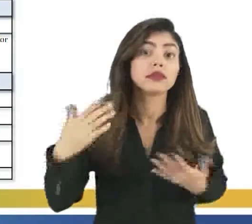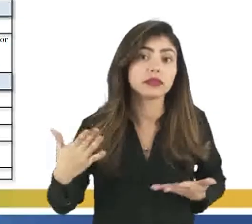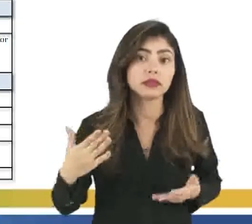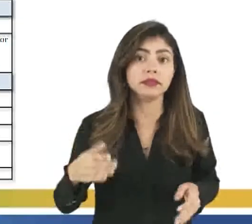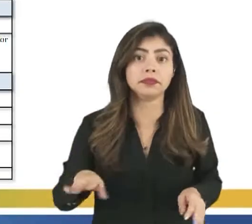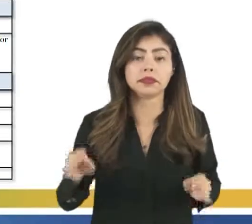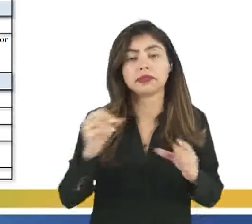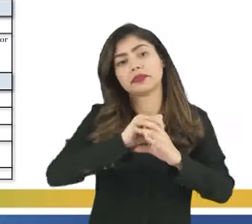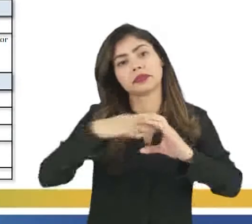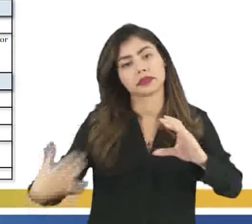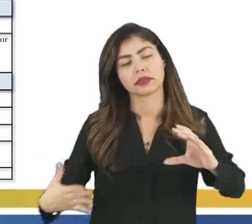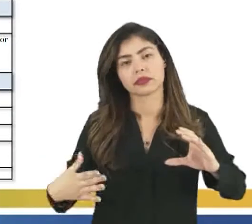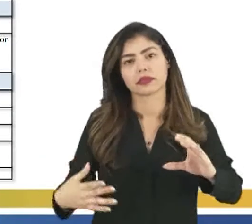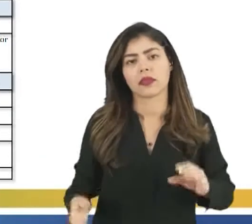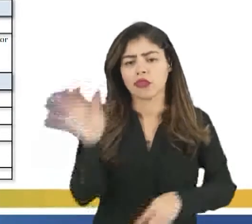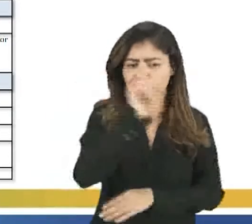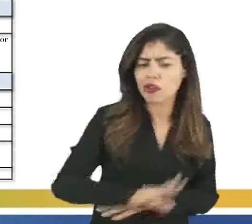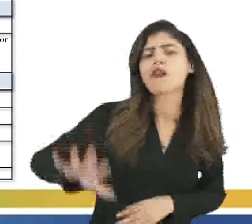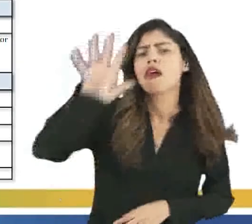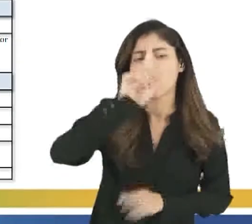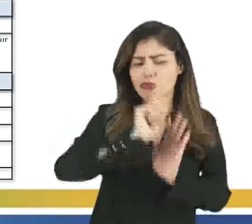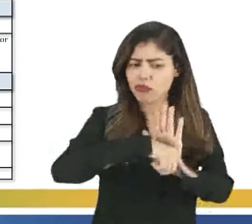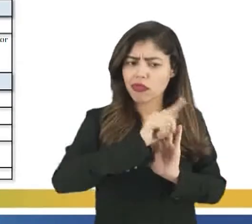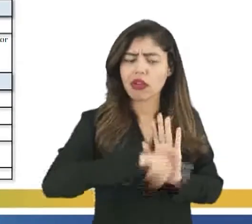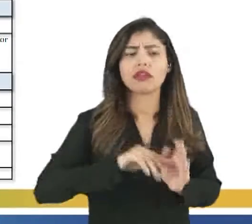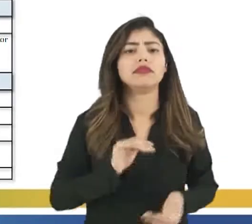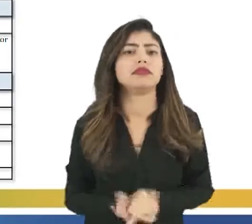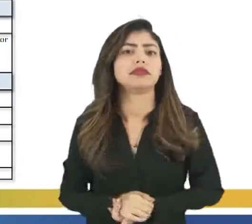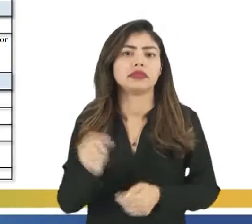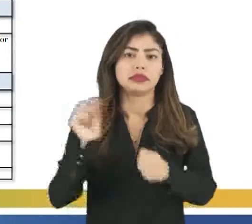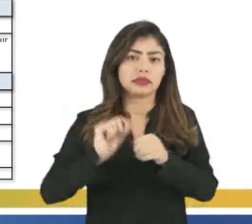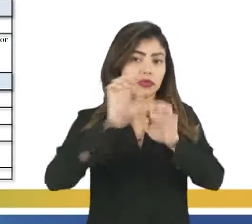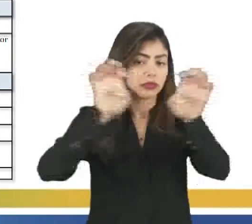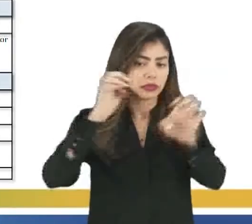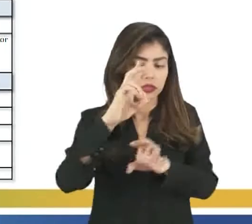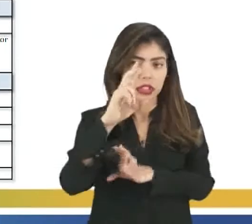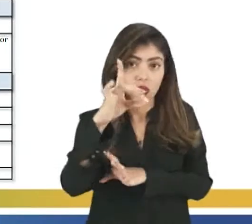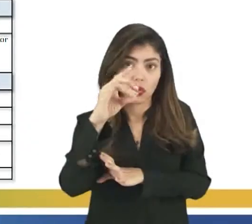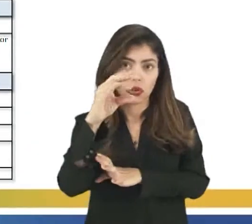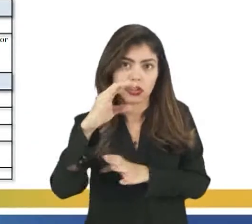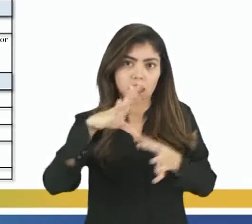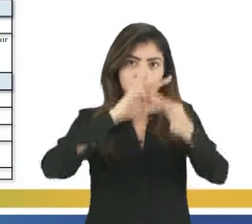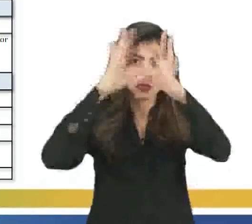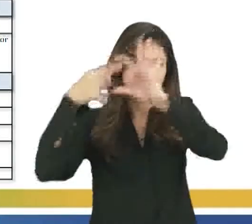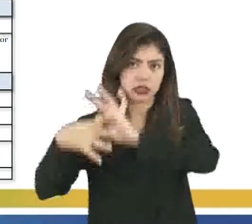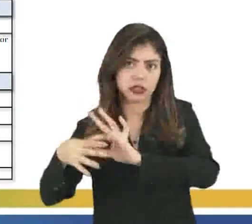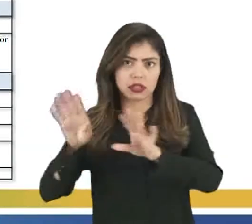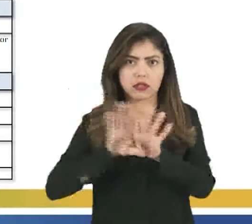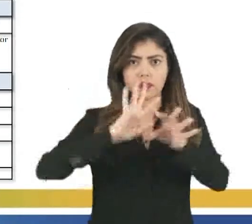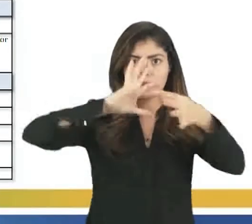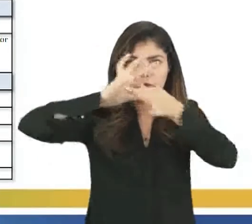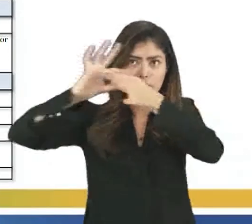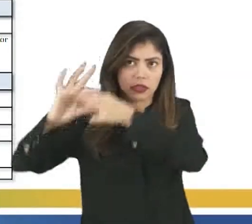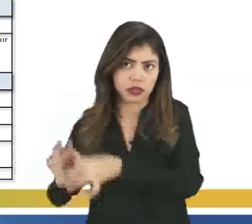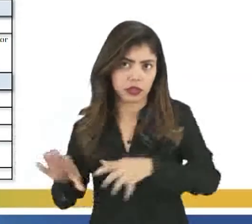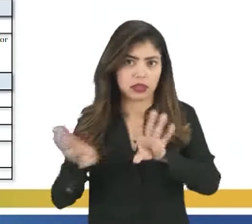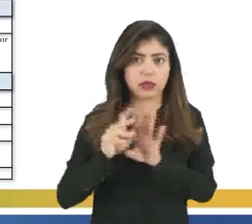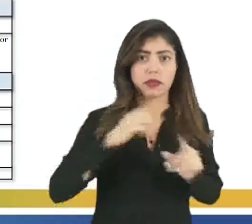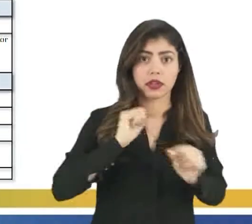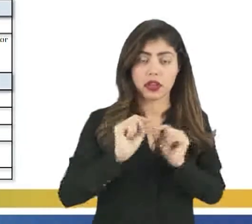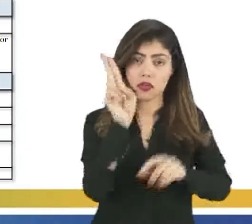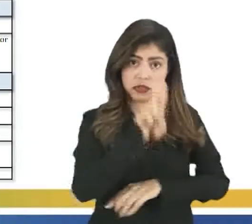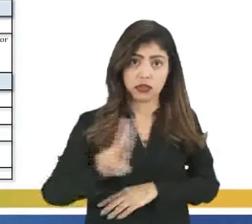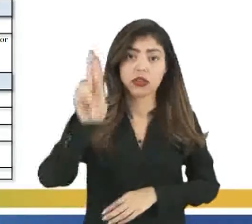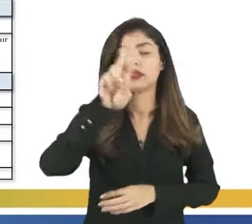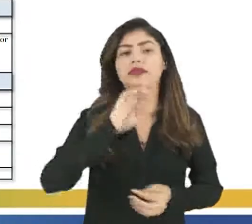às características gerais do gênero, construção da coesão e coerência. Você tem que ver bem as palavras que vão ser